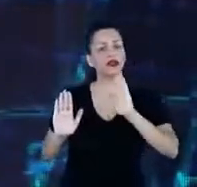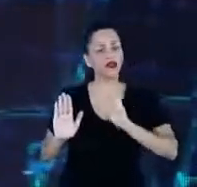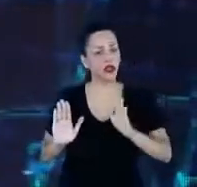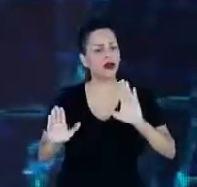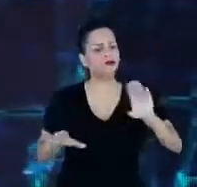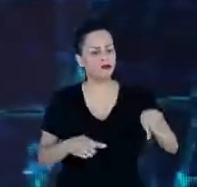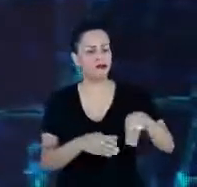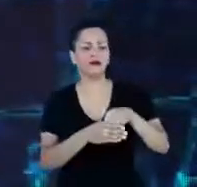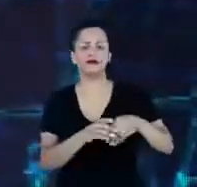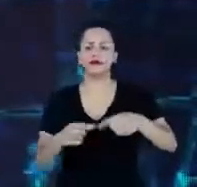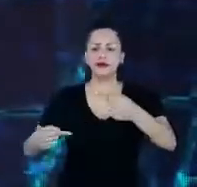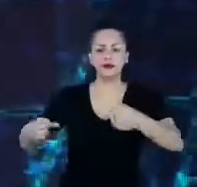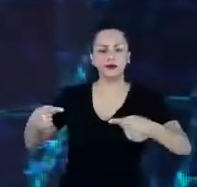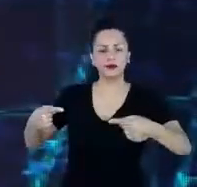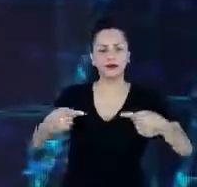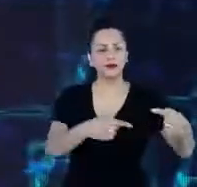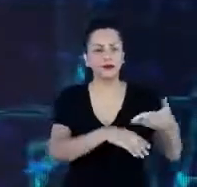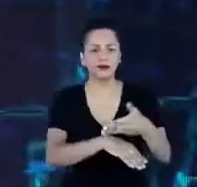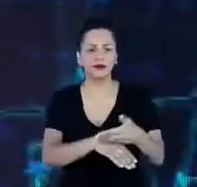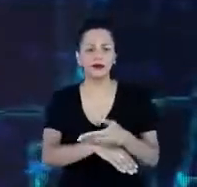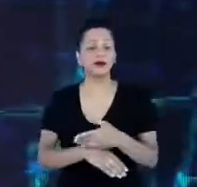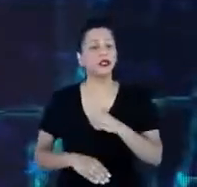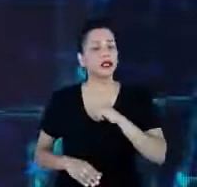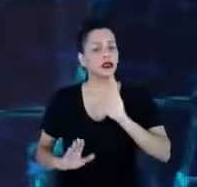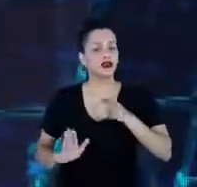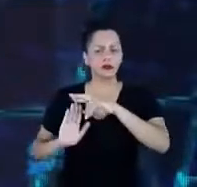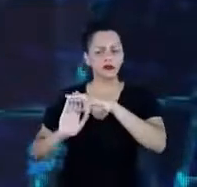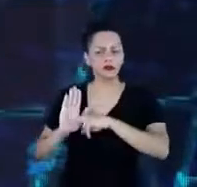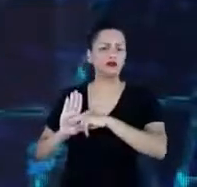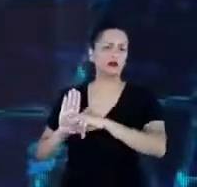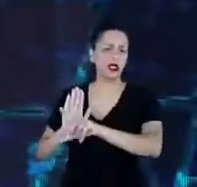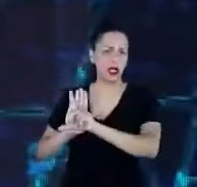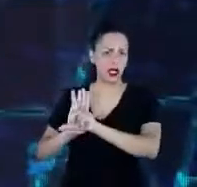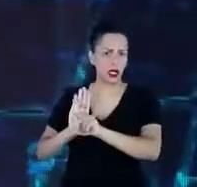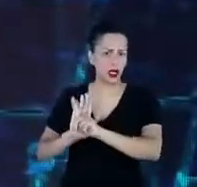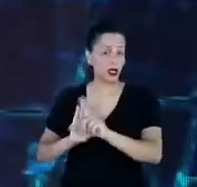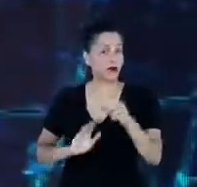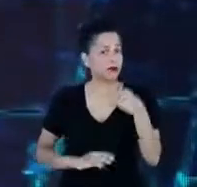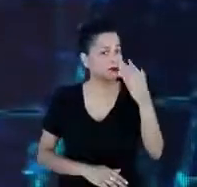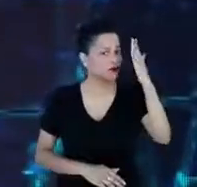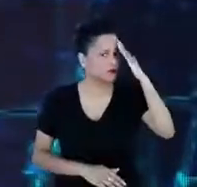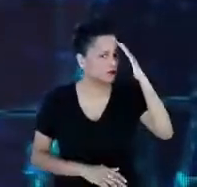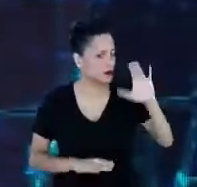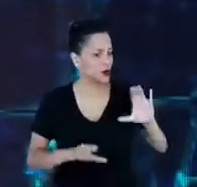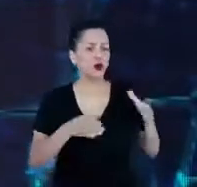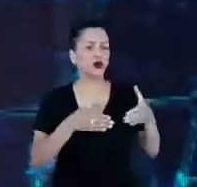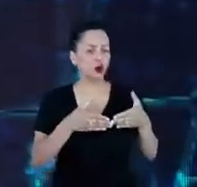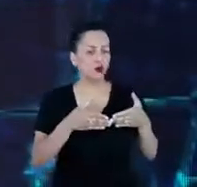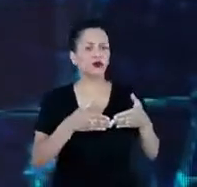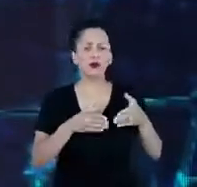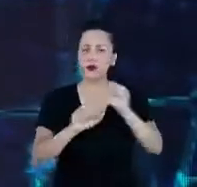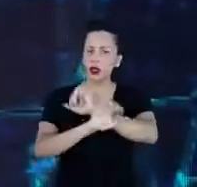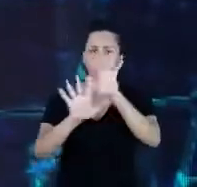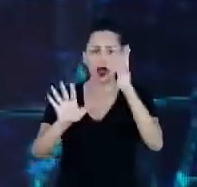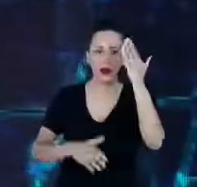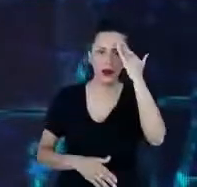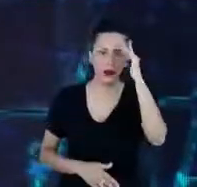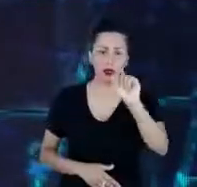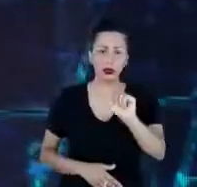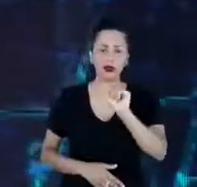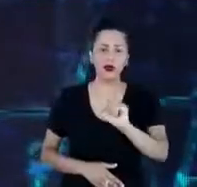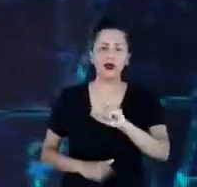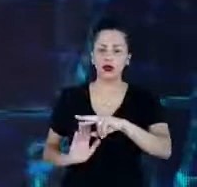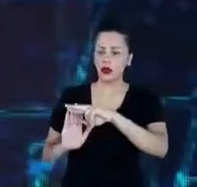Afinal a regulação nós temos Clara ciência disso todo o nosso time que a regulação deve facilitar